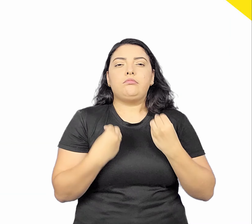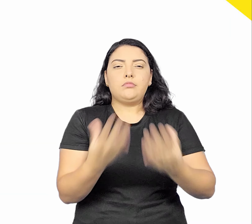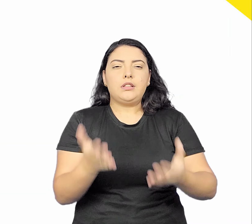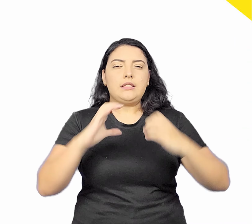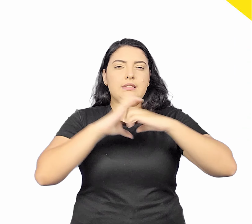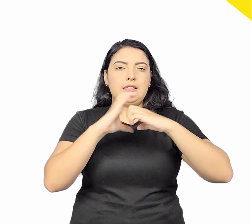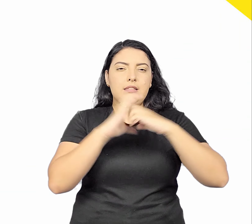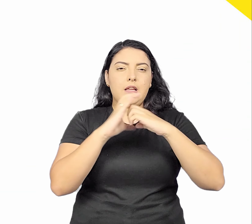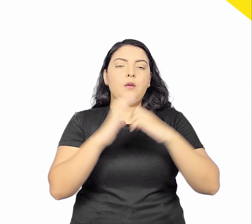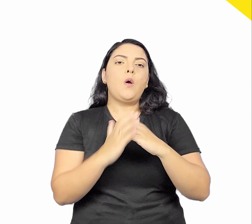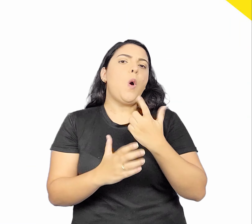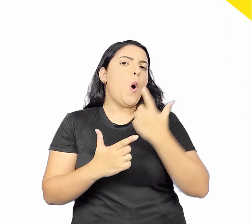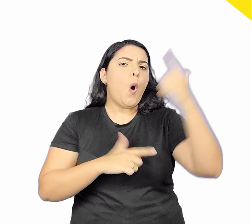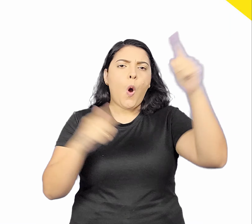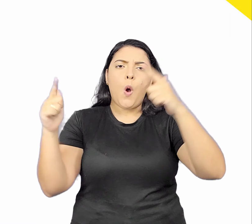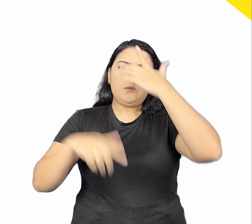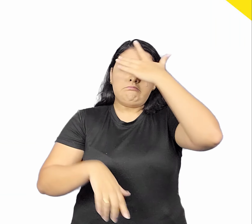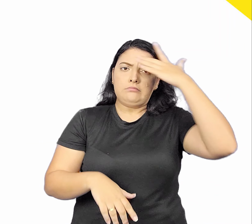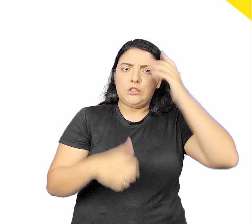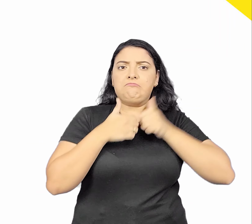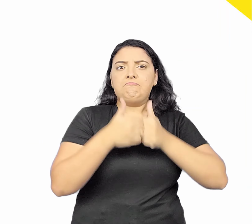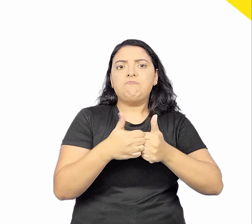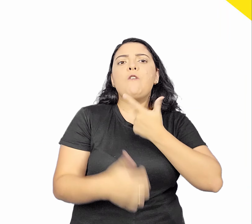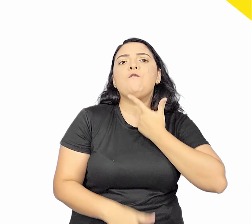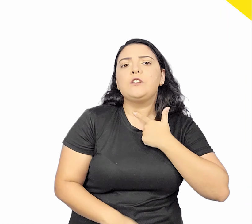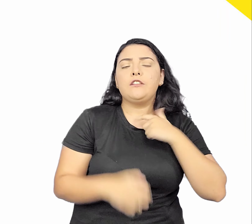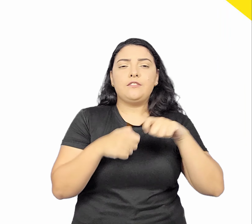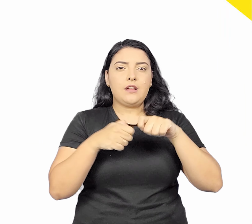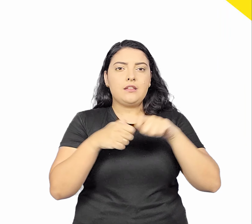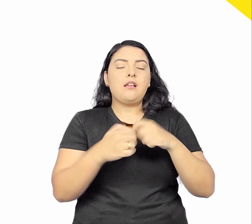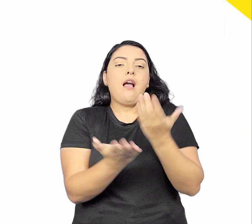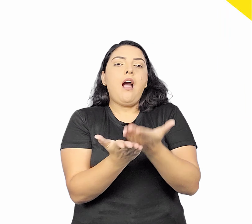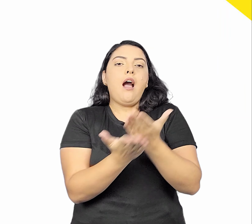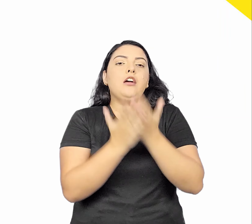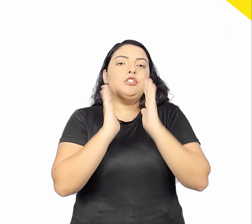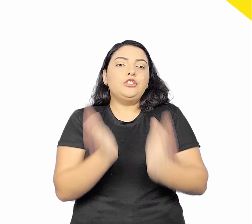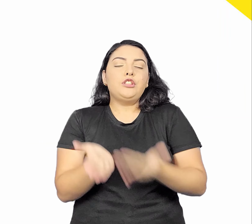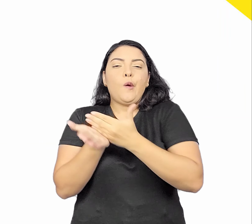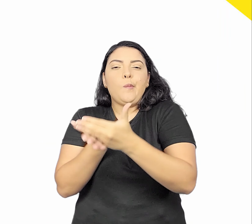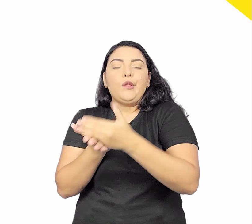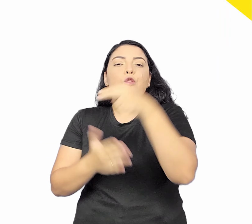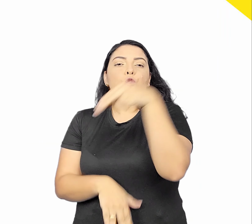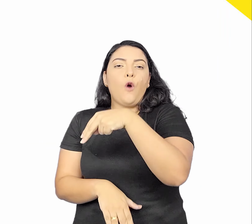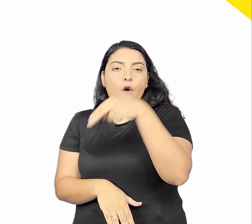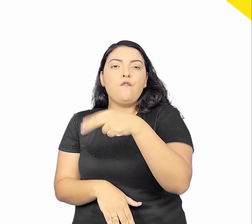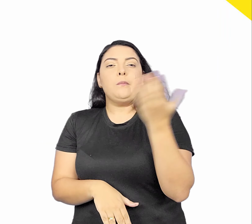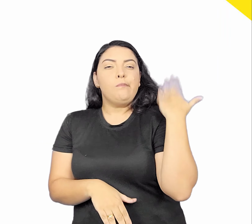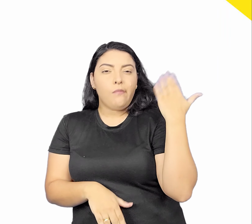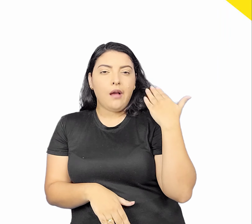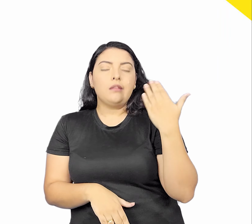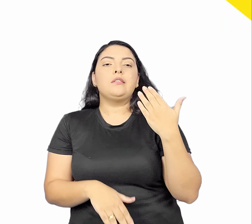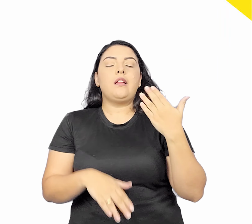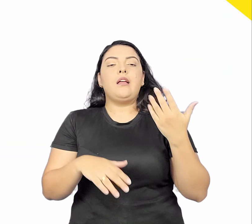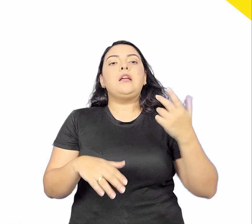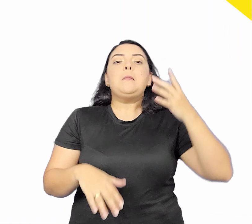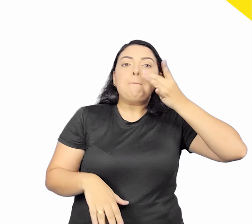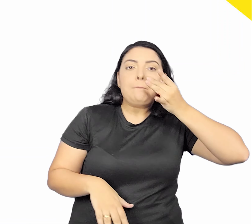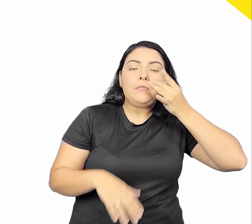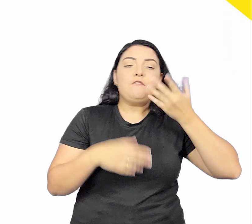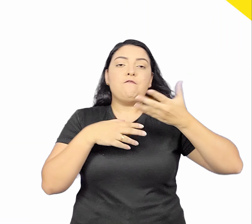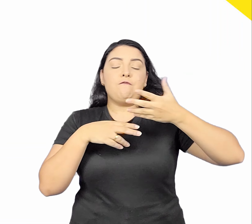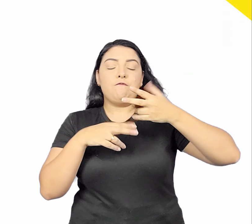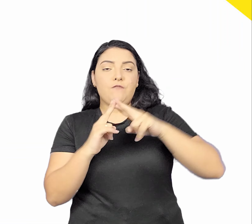Destinado aos alunos e alunas do CCBJ e outro público direcionado As aulas aconteceram no início de novembro